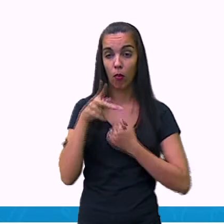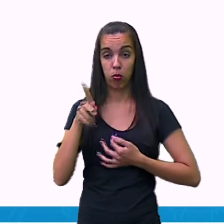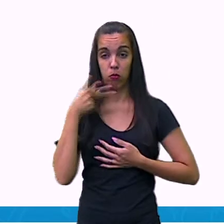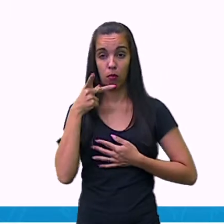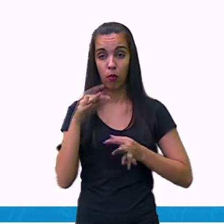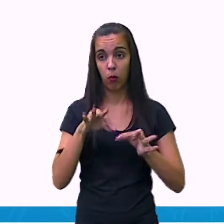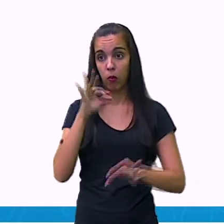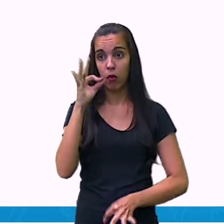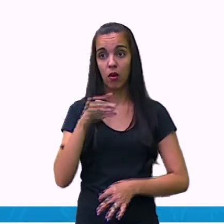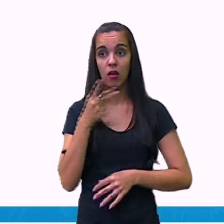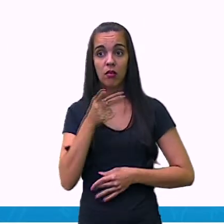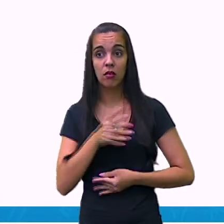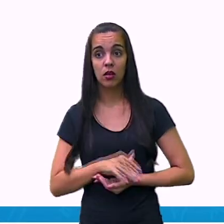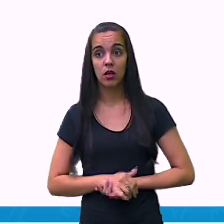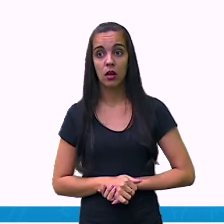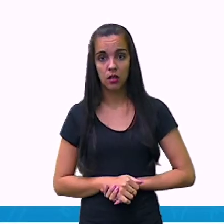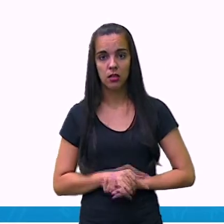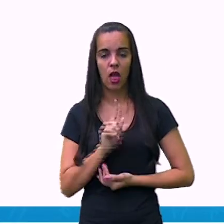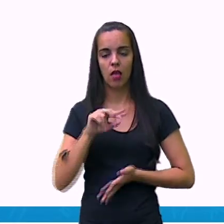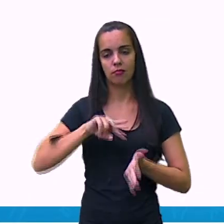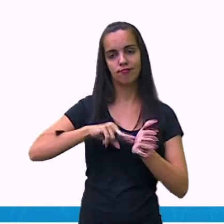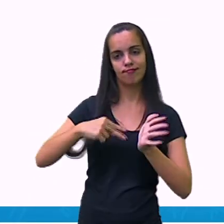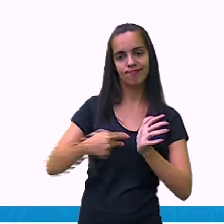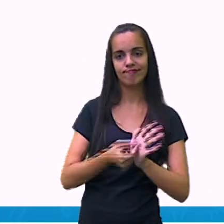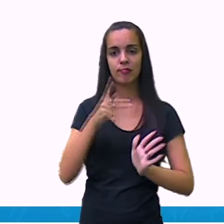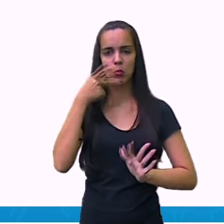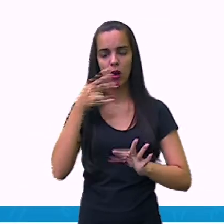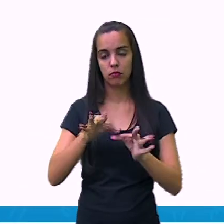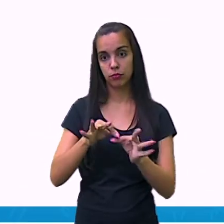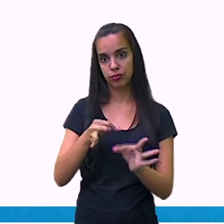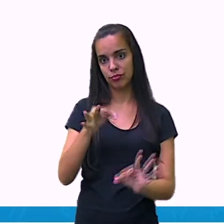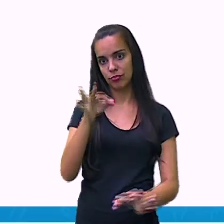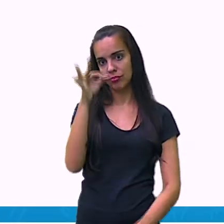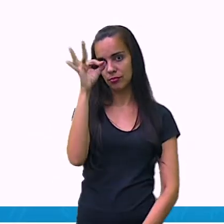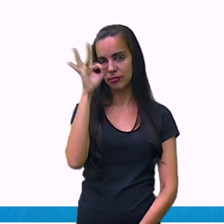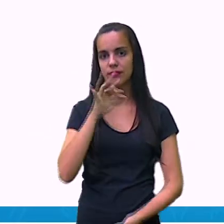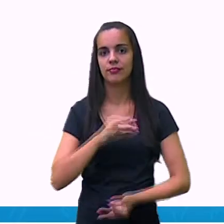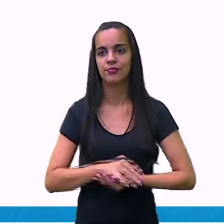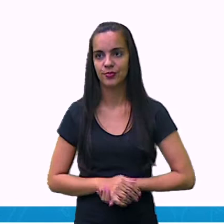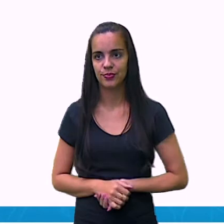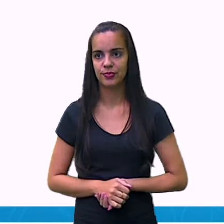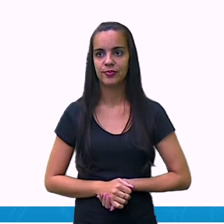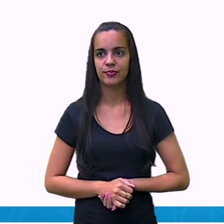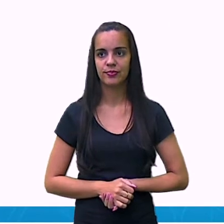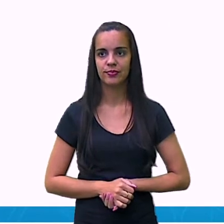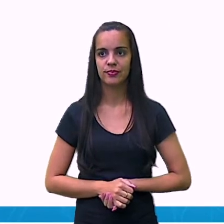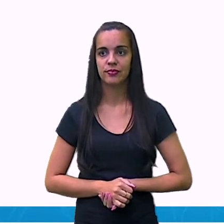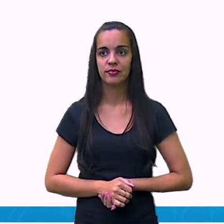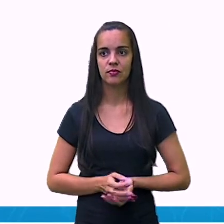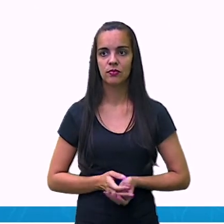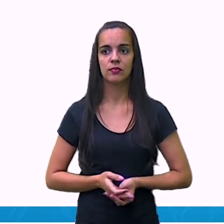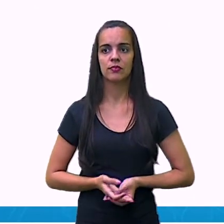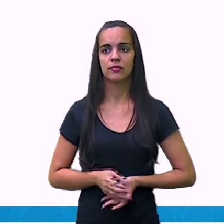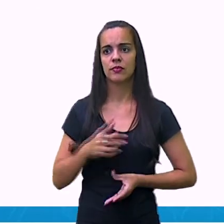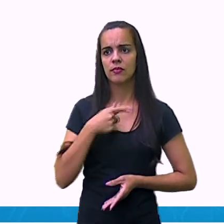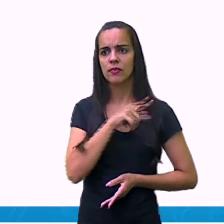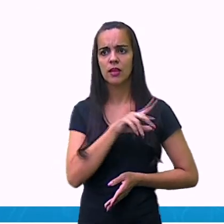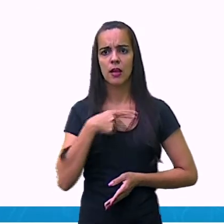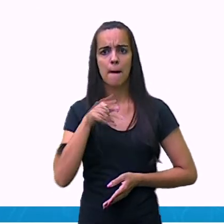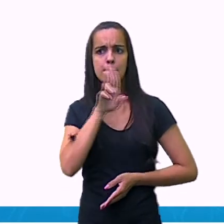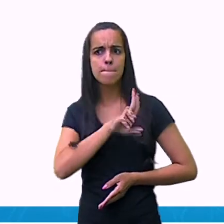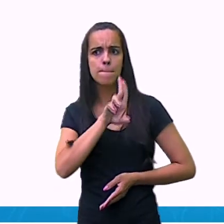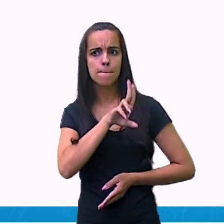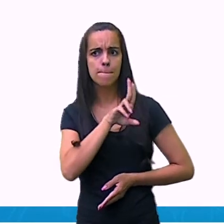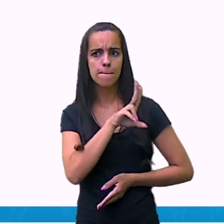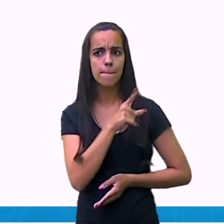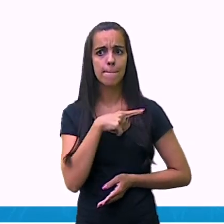mesmo, é porque fala demais. A expressão falar pelos cotovelos não foi usada no